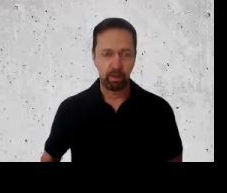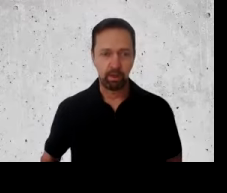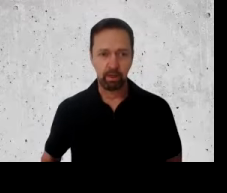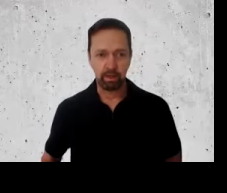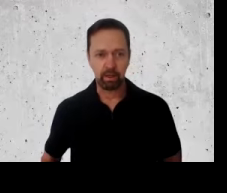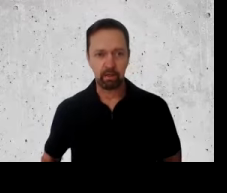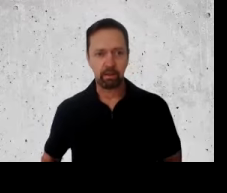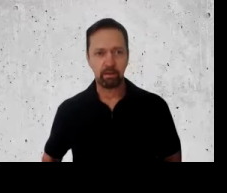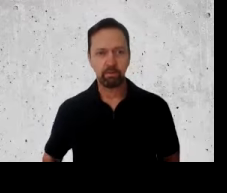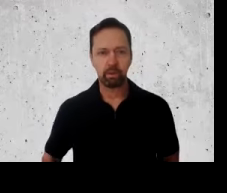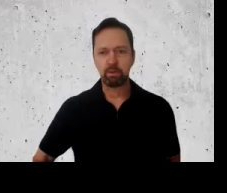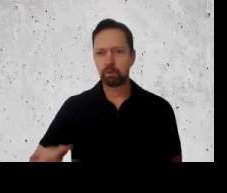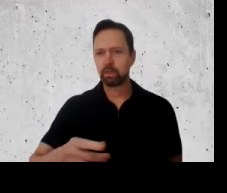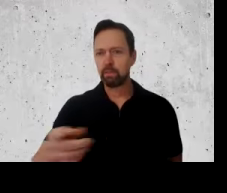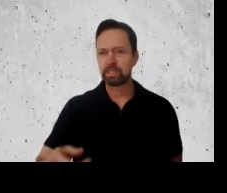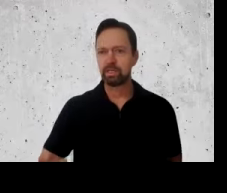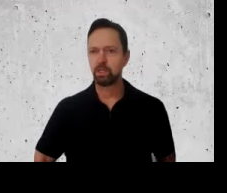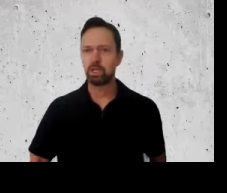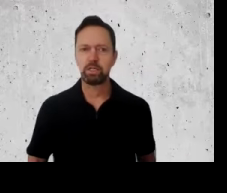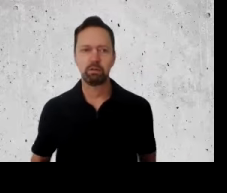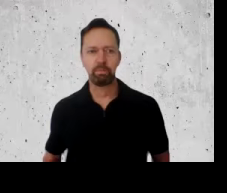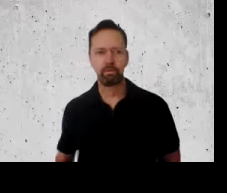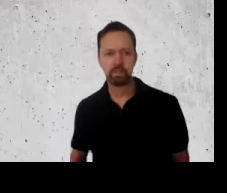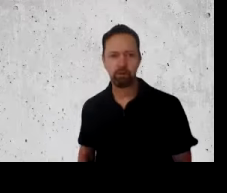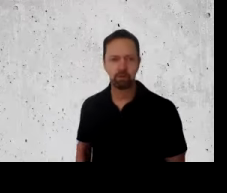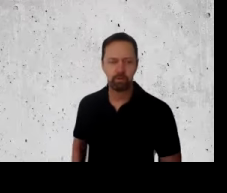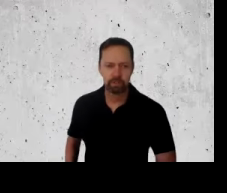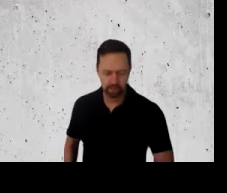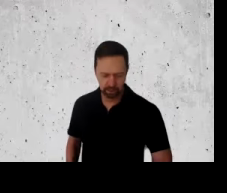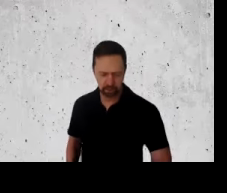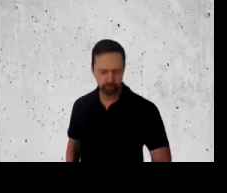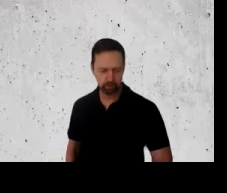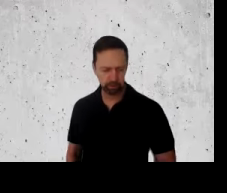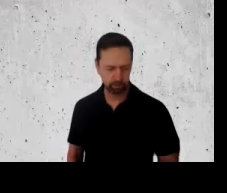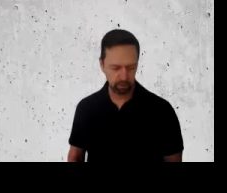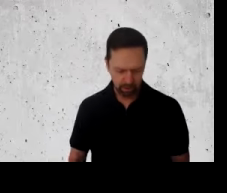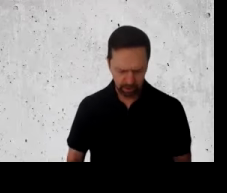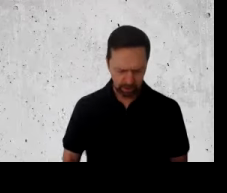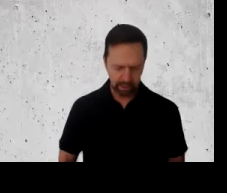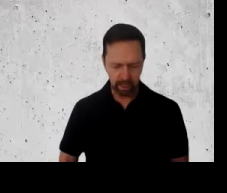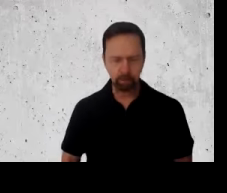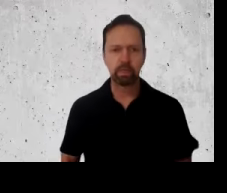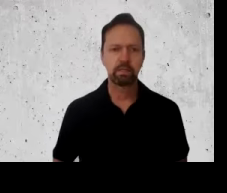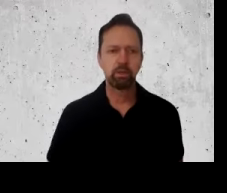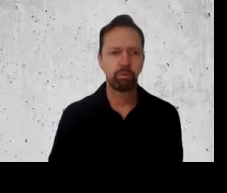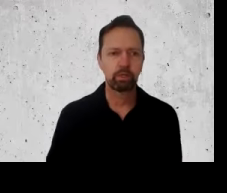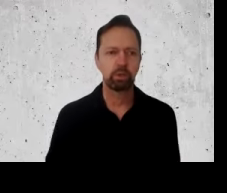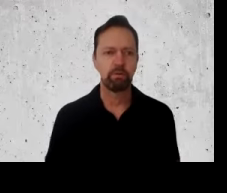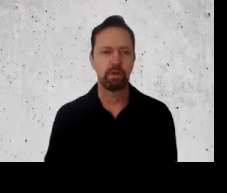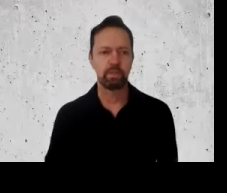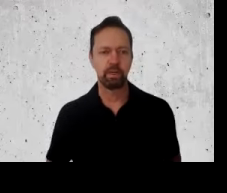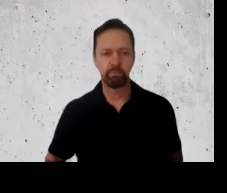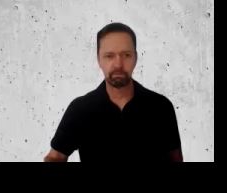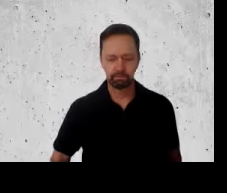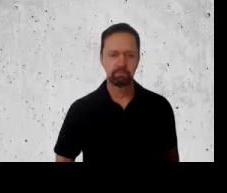apresentarem. O problema é que tem bastante gente, não dá para fazer. Eu resolvi fazer da seguinte forma: cada aula,